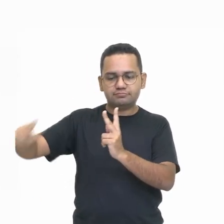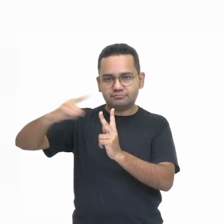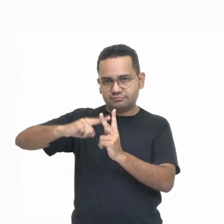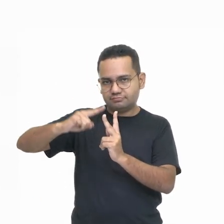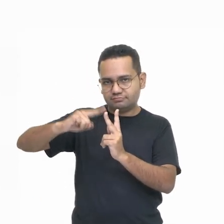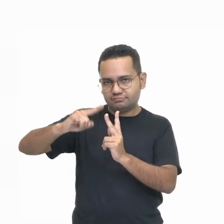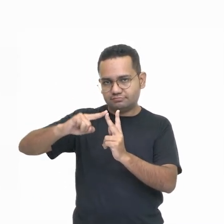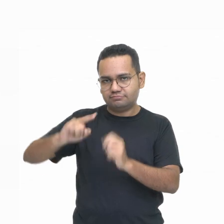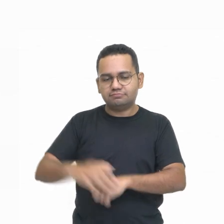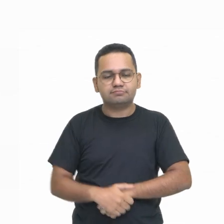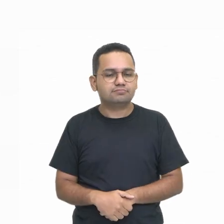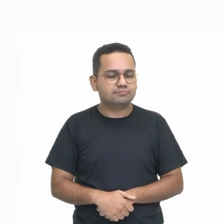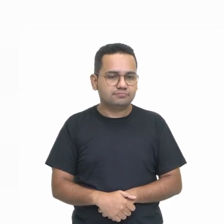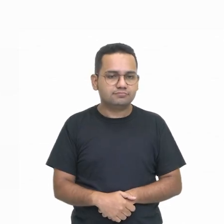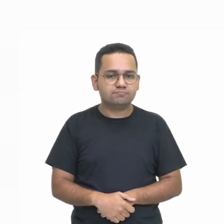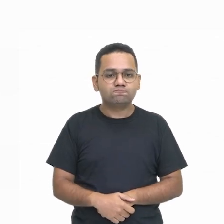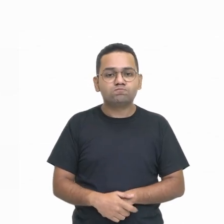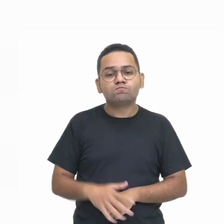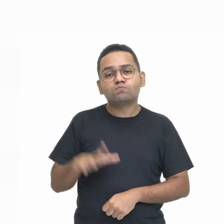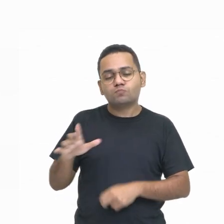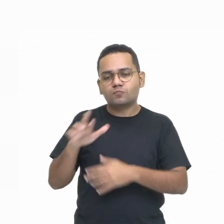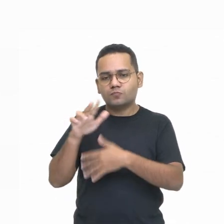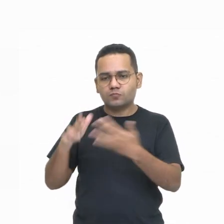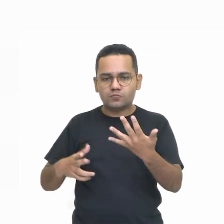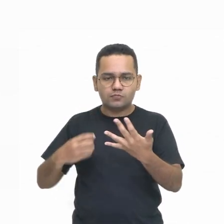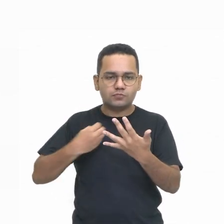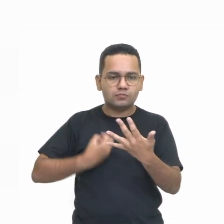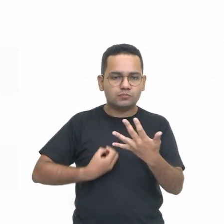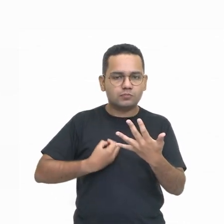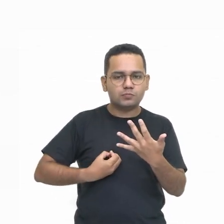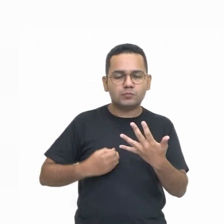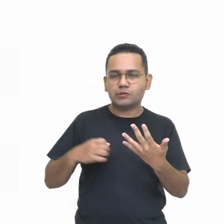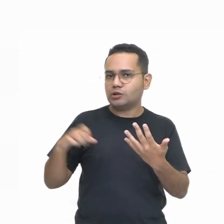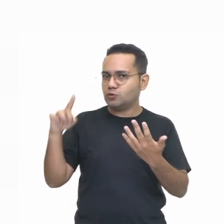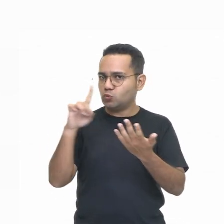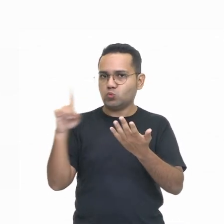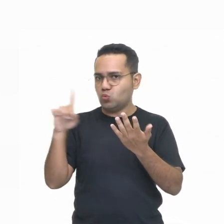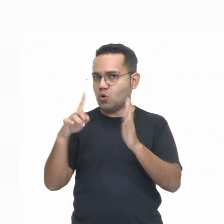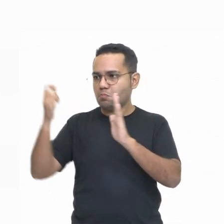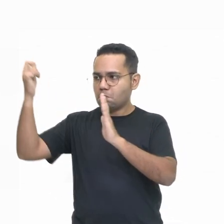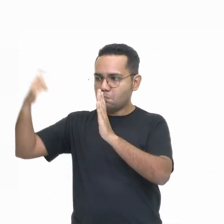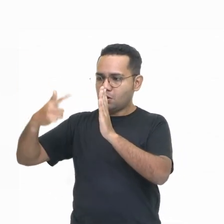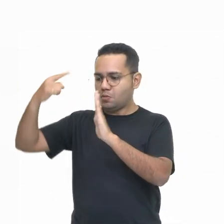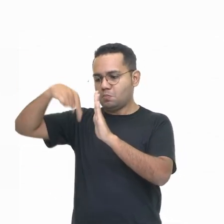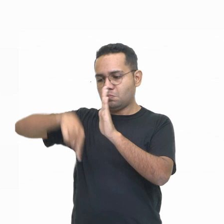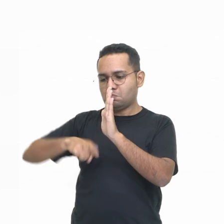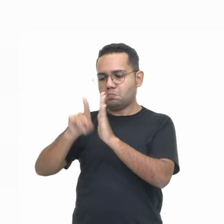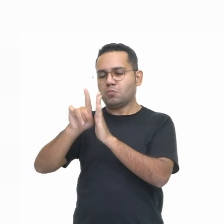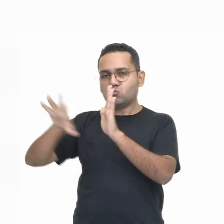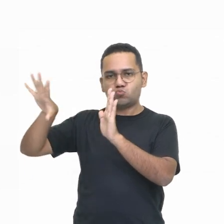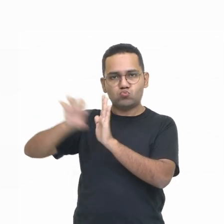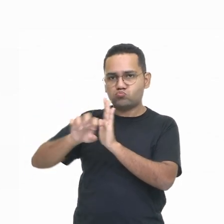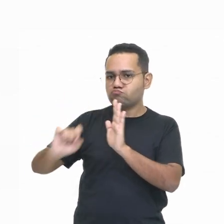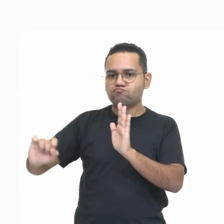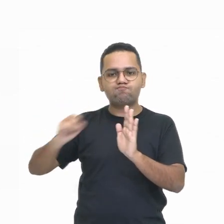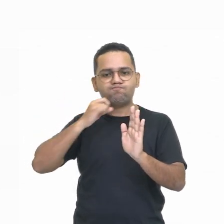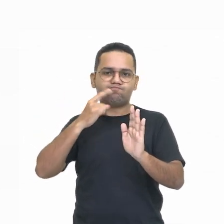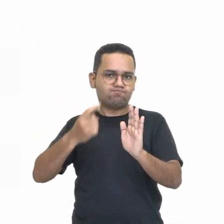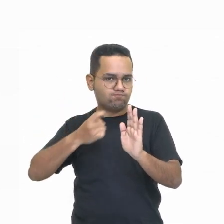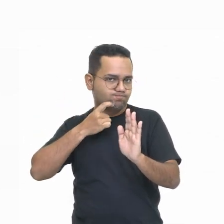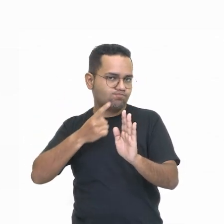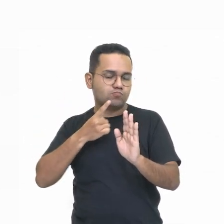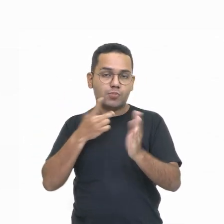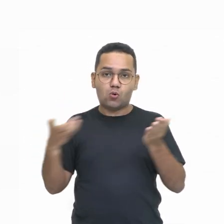hipótese autotrófica, os primeiros seres vivos, eles não eram fotossintetizantes, como as plantas e algas